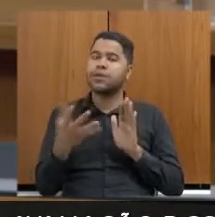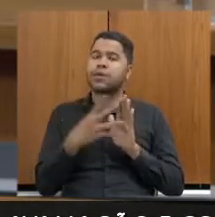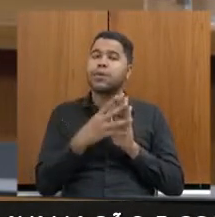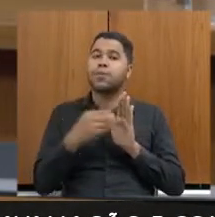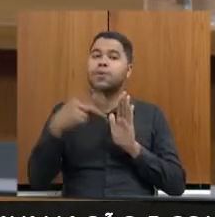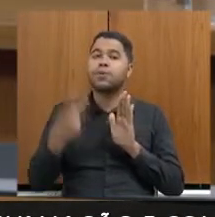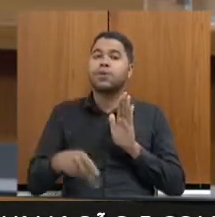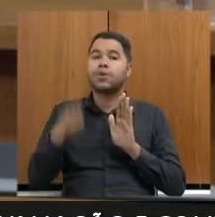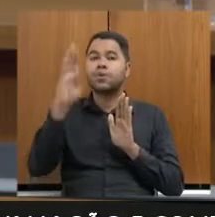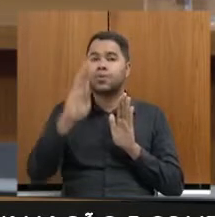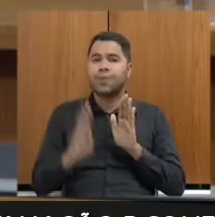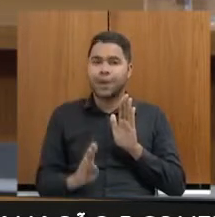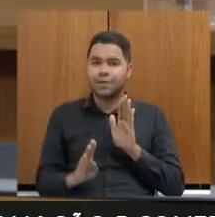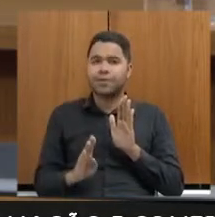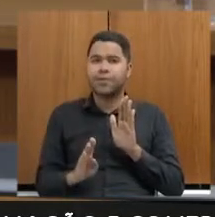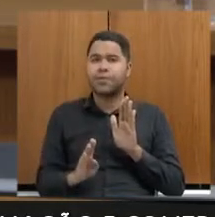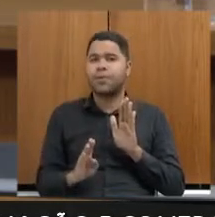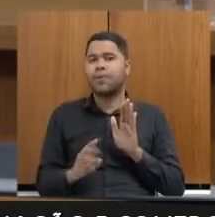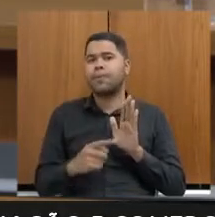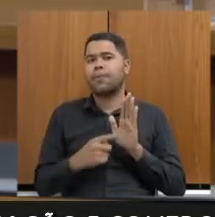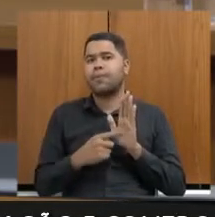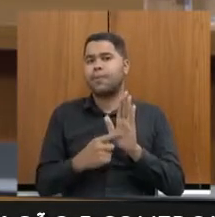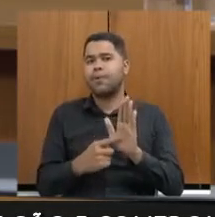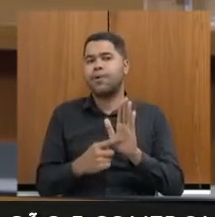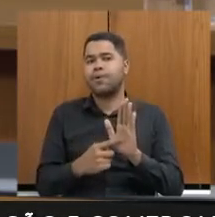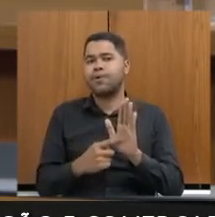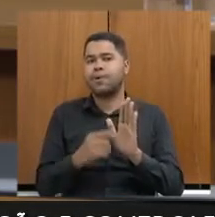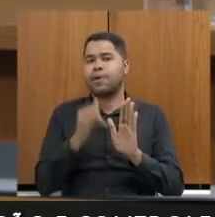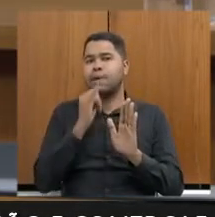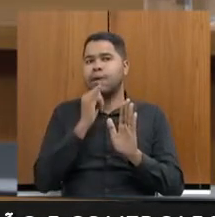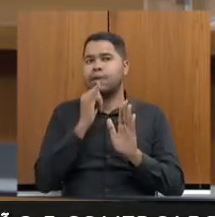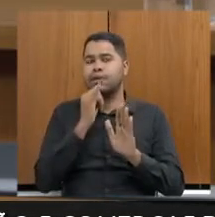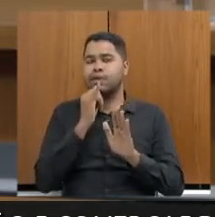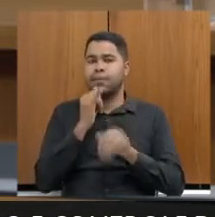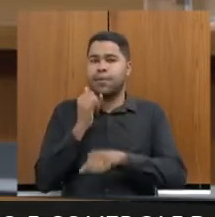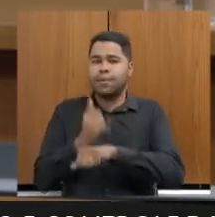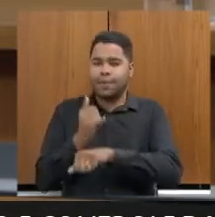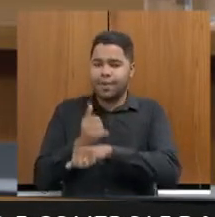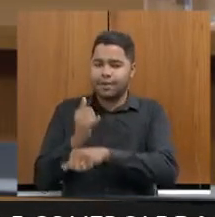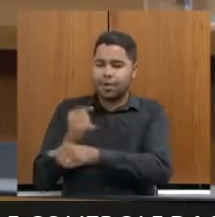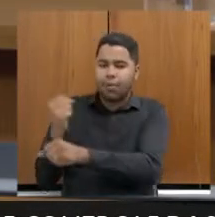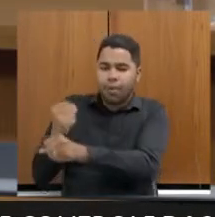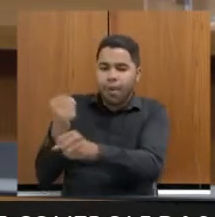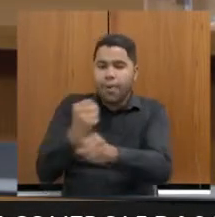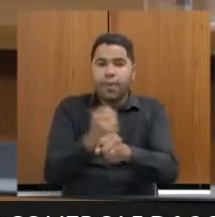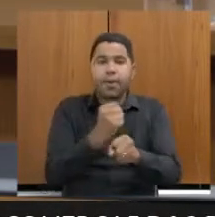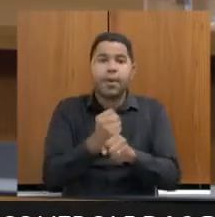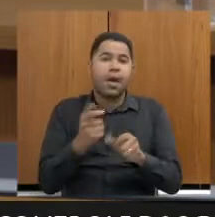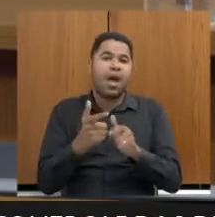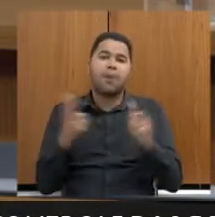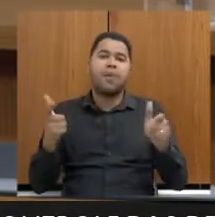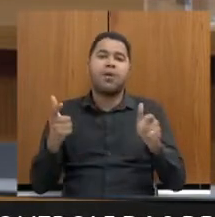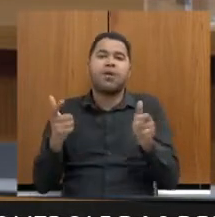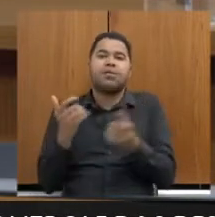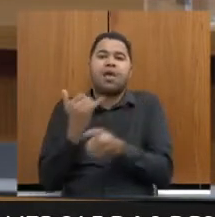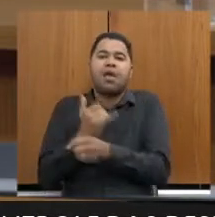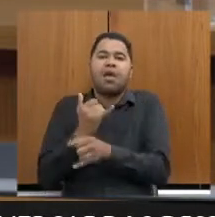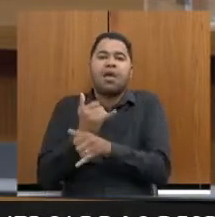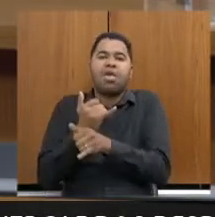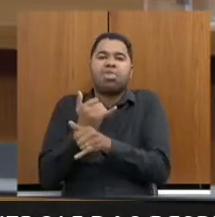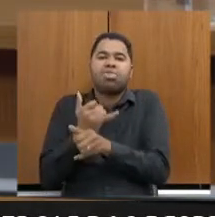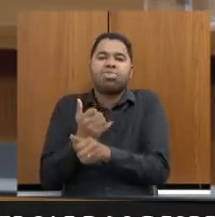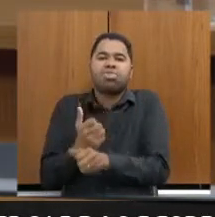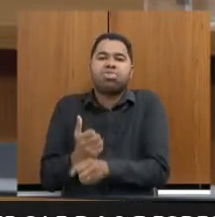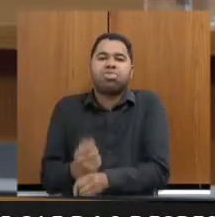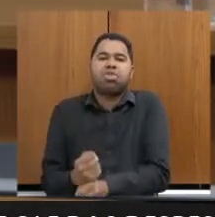modelo aqui no Brasil não usa muito de colocar metal nas construções e a maioria tá enferrujado eu tô achando que